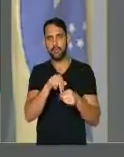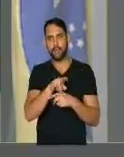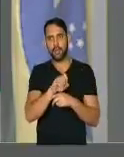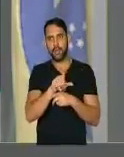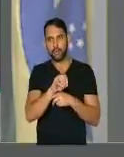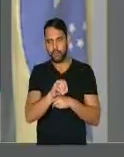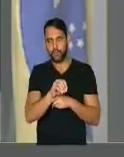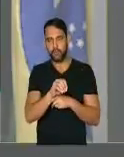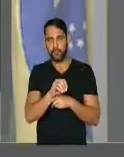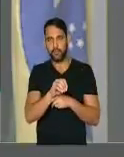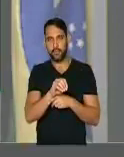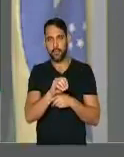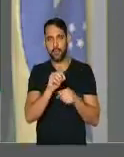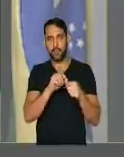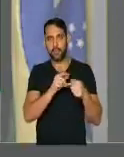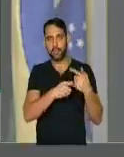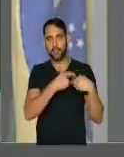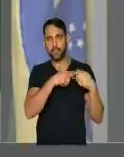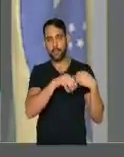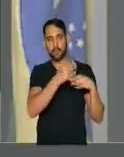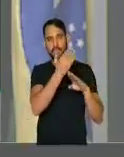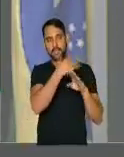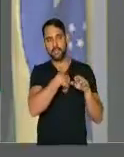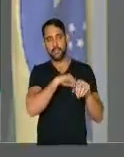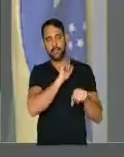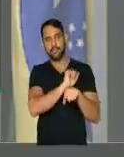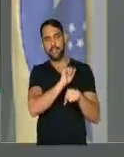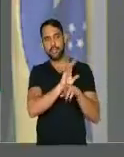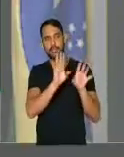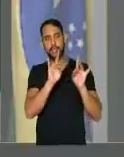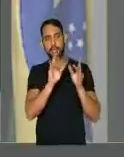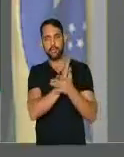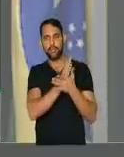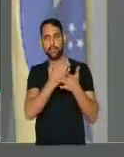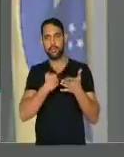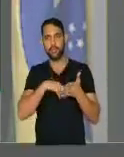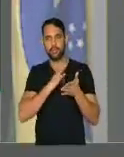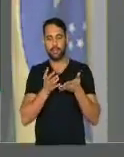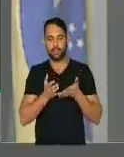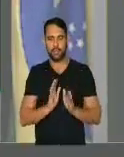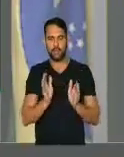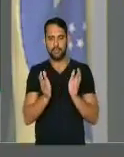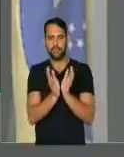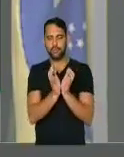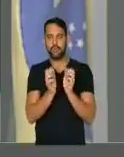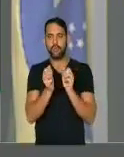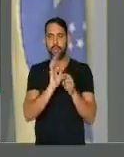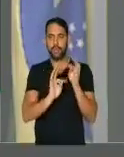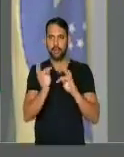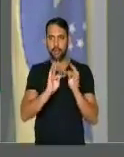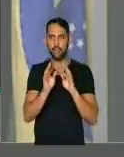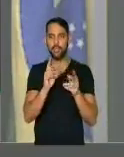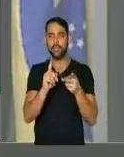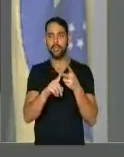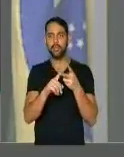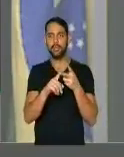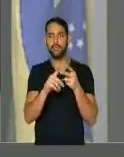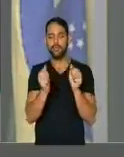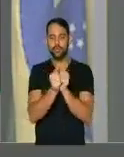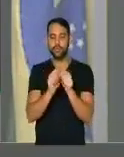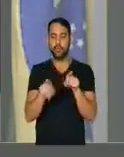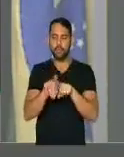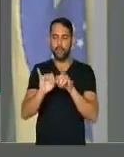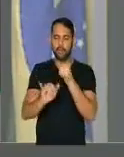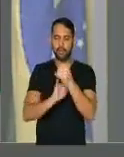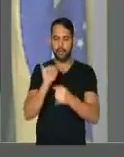milênio, a geração passada tinha expectativa da tecnologia. Então, nós nascemos dentro da tecnologia e meio à